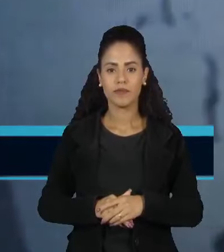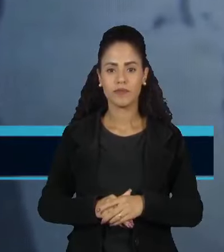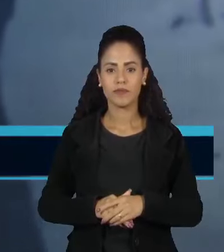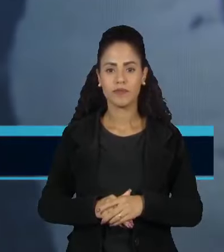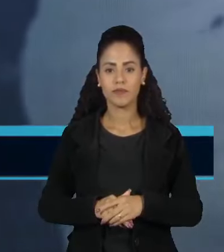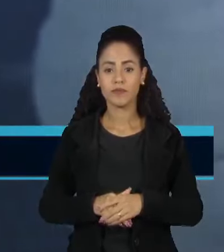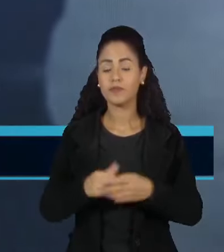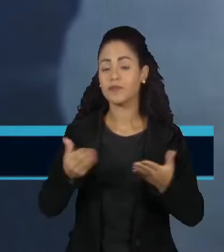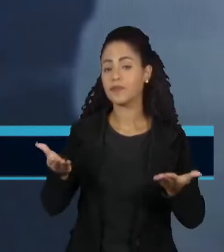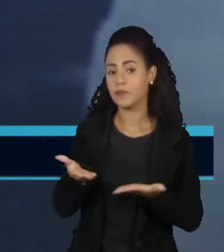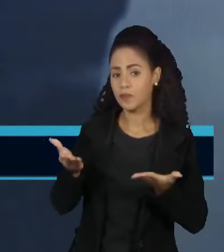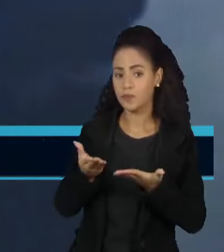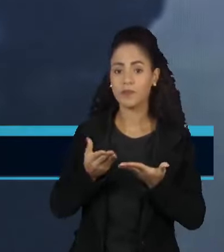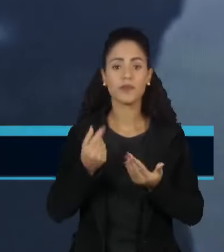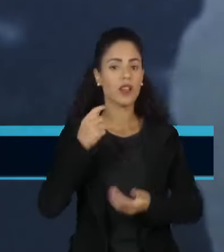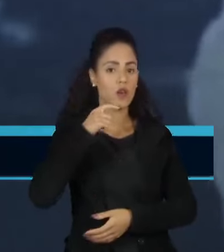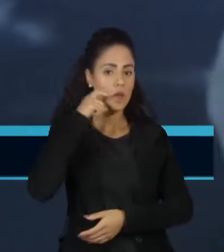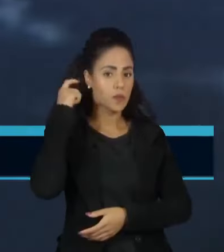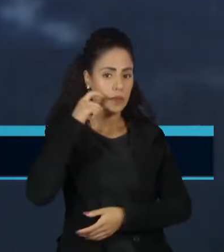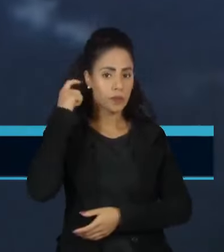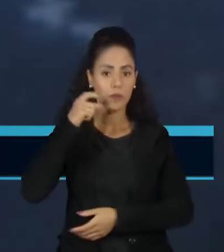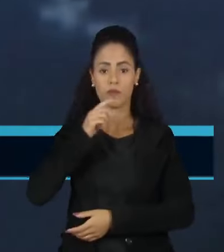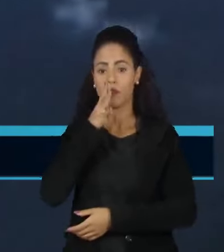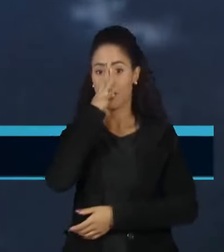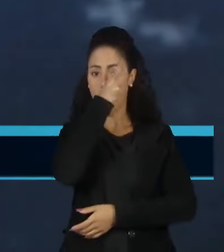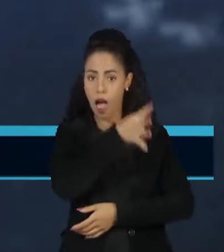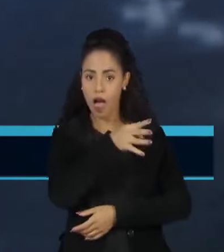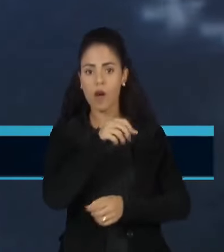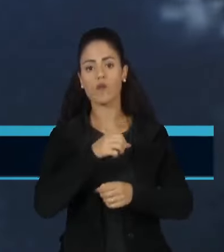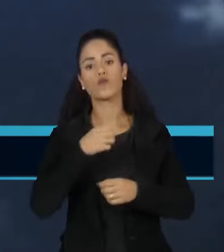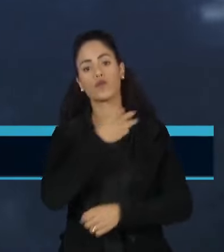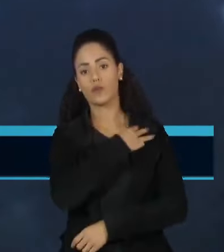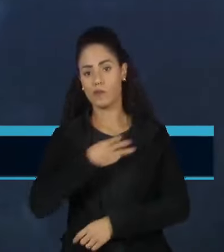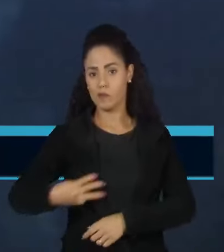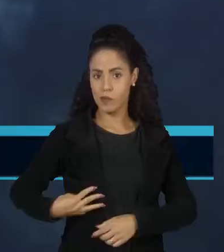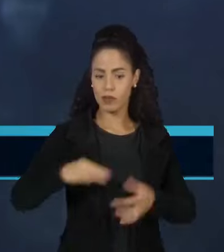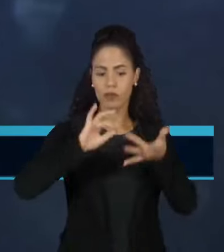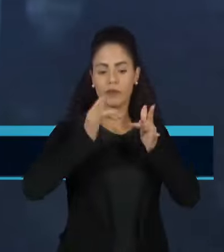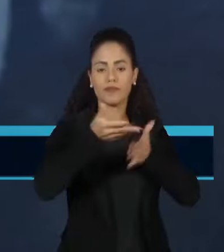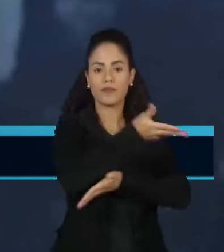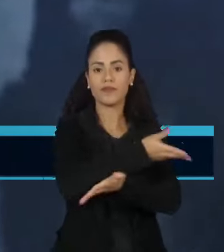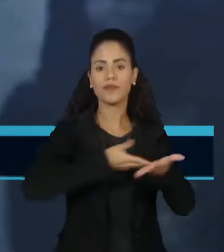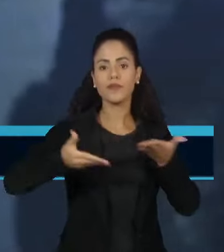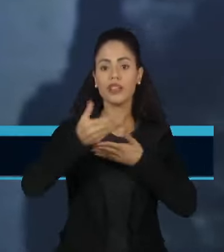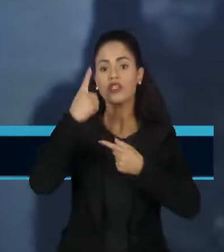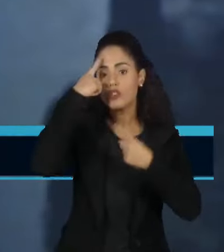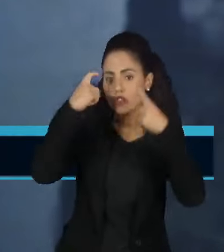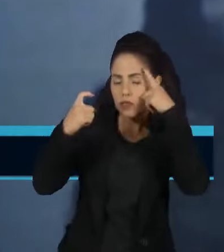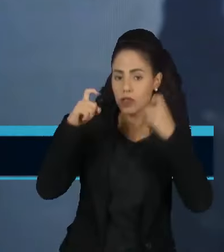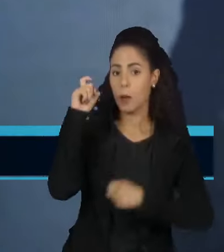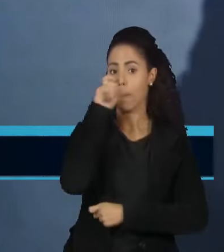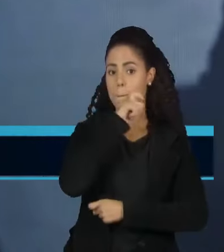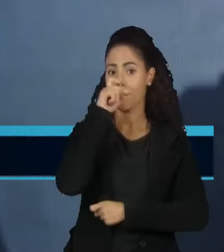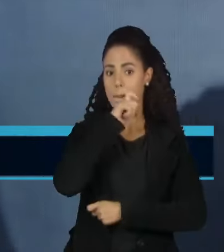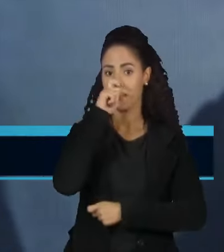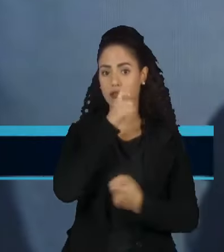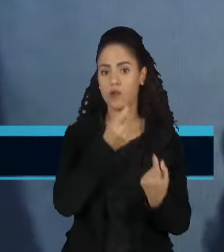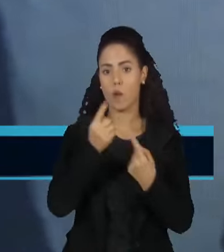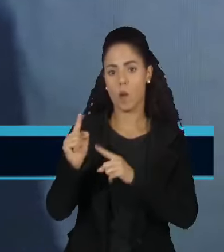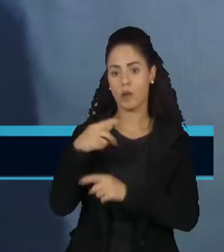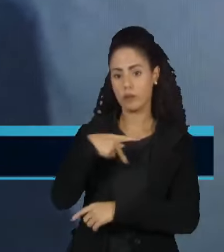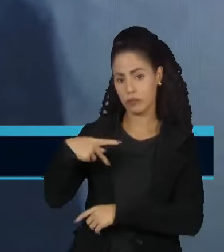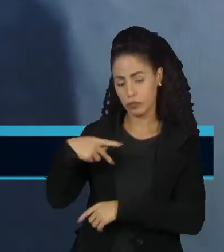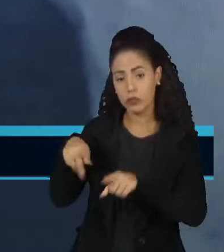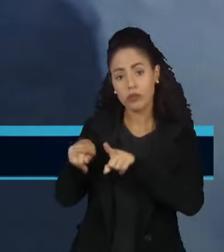O deputado Arthur Lira acusou hoje o ministro das Relações Institucionais de plantar notícias falsas contra o próprio presidente da Câmara.